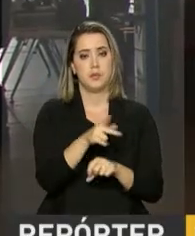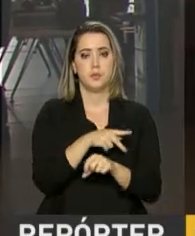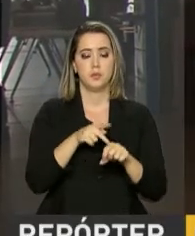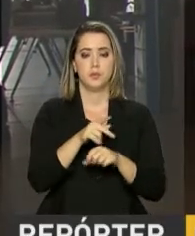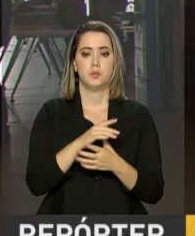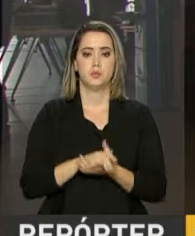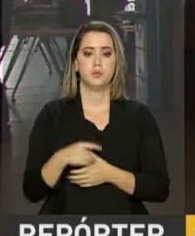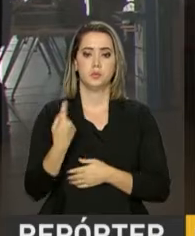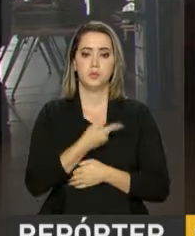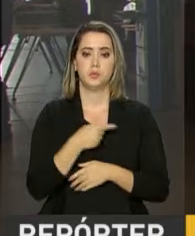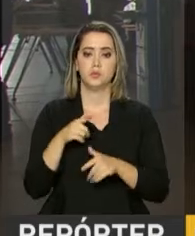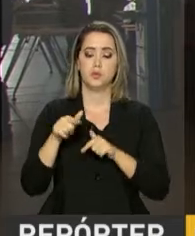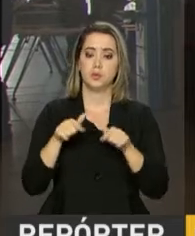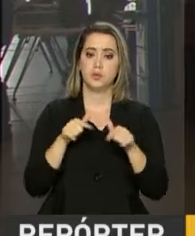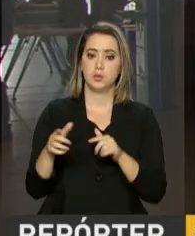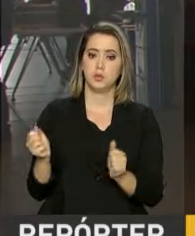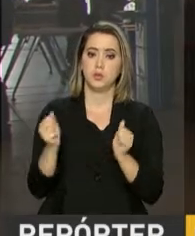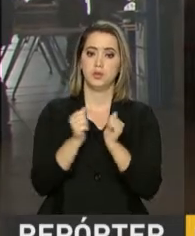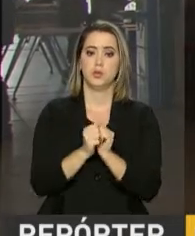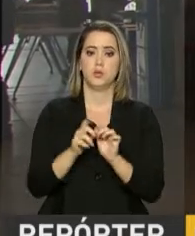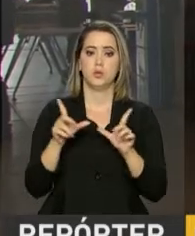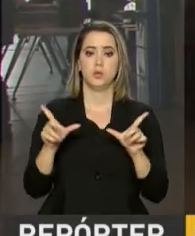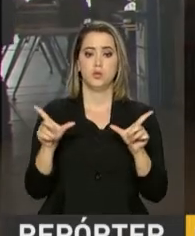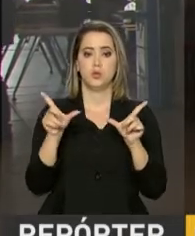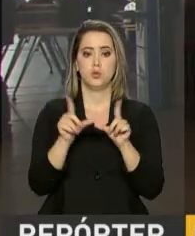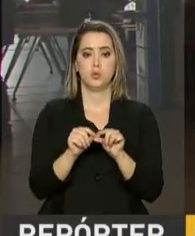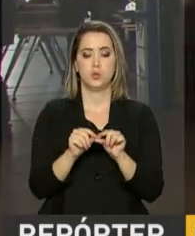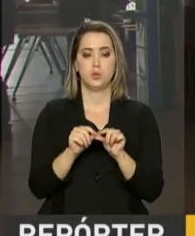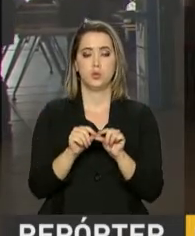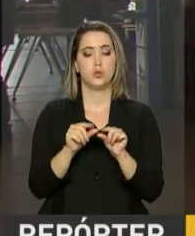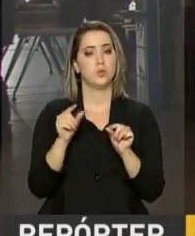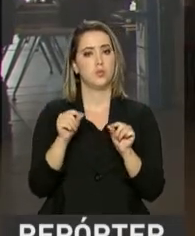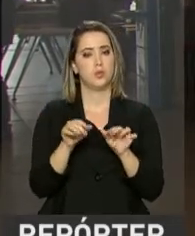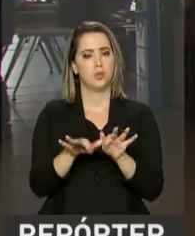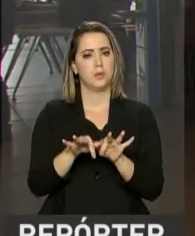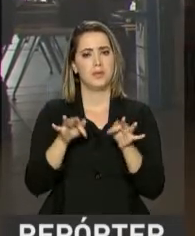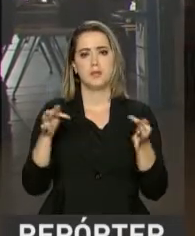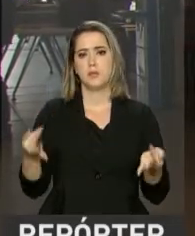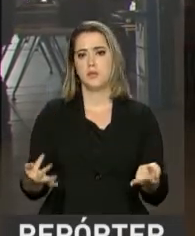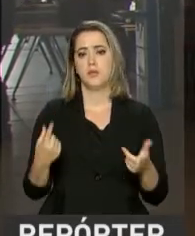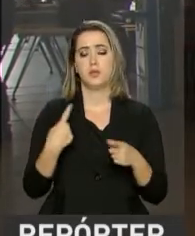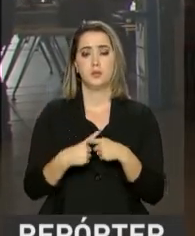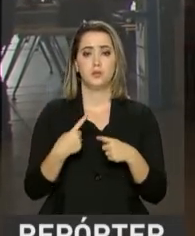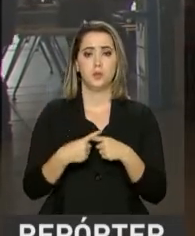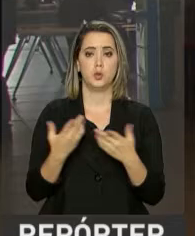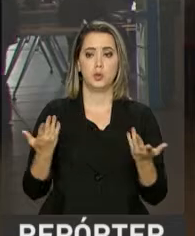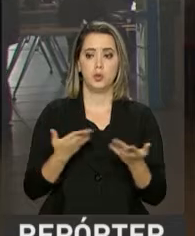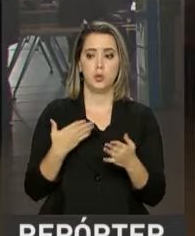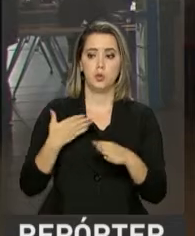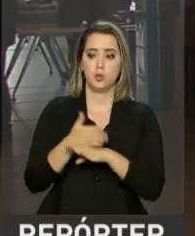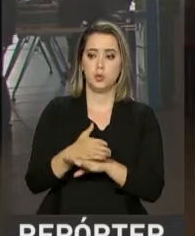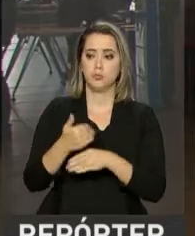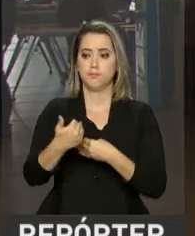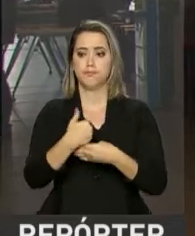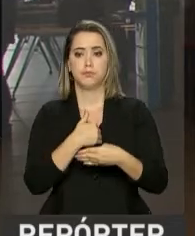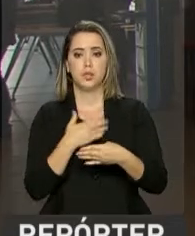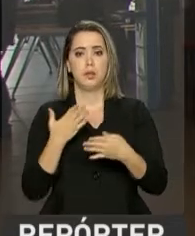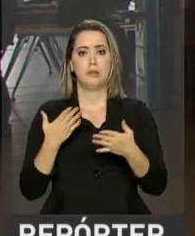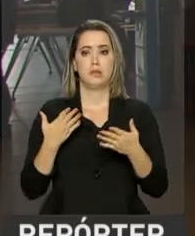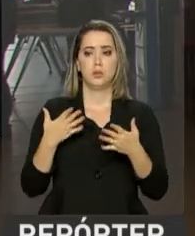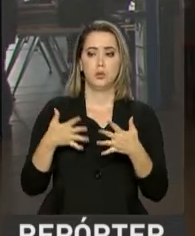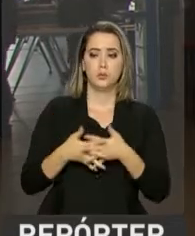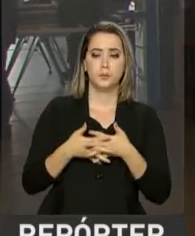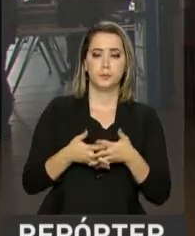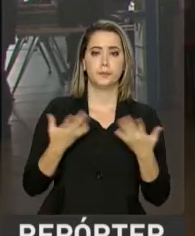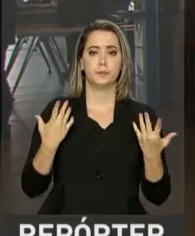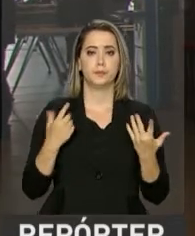assunto é remover este em tudo burocracia que impede o livre trânsito de mercadorias para que a